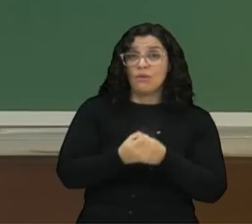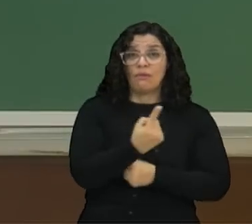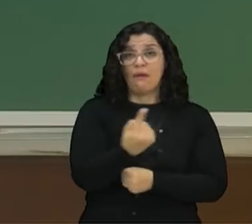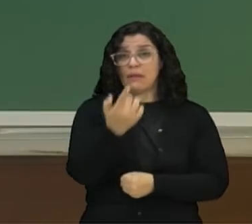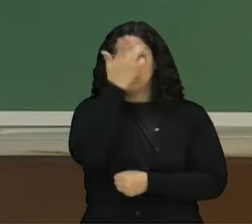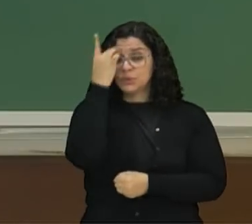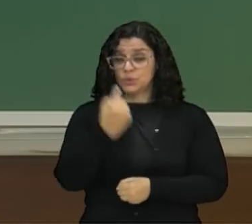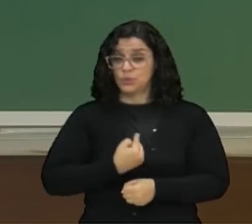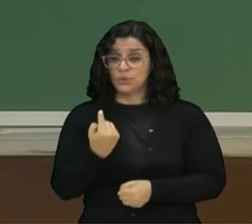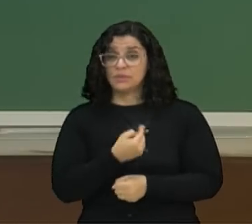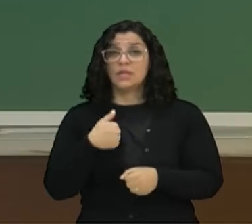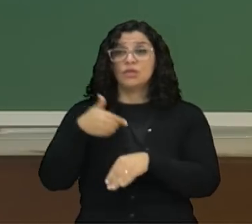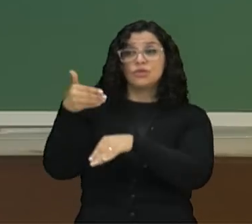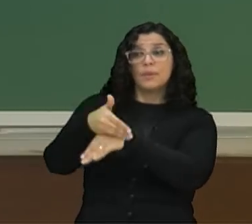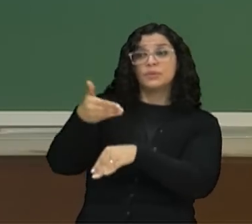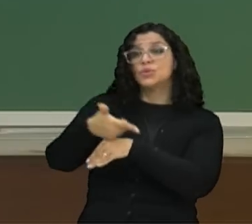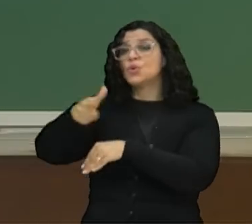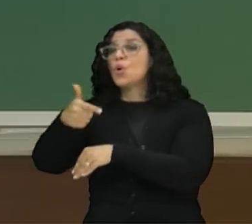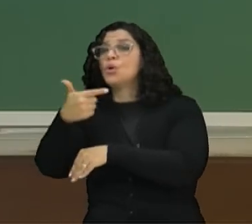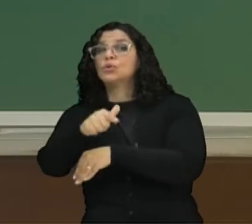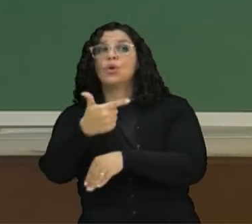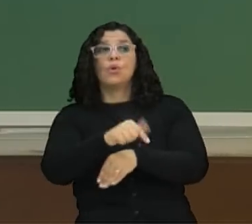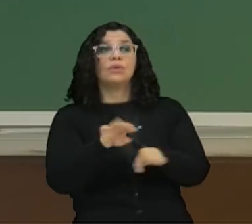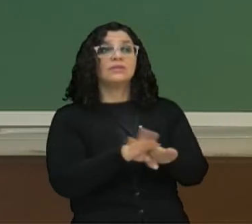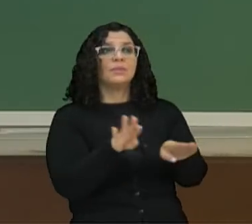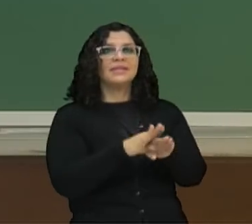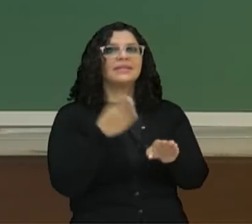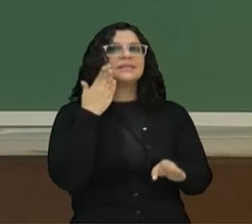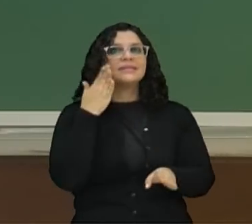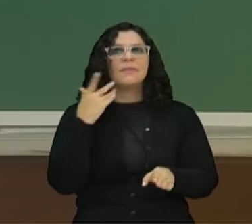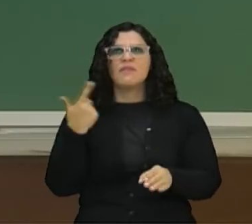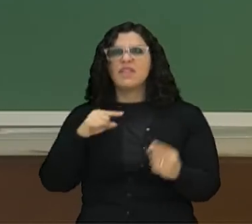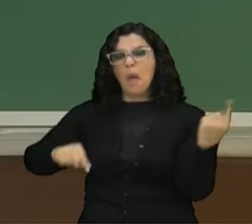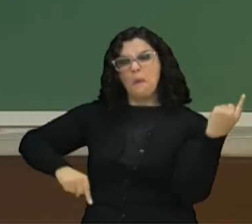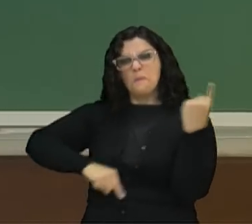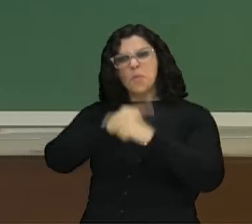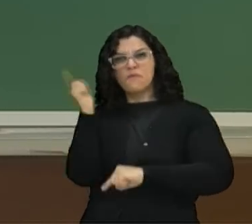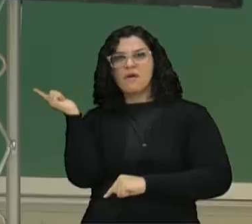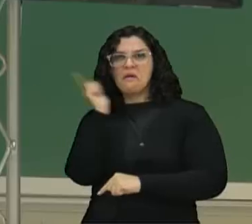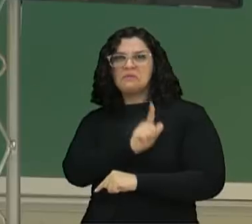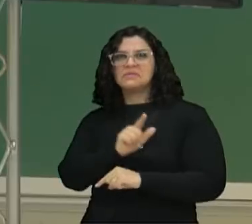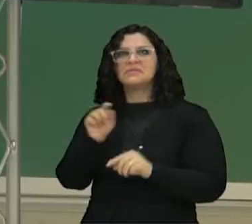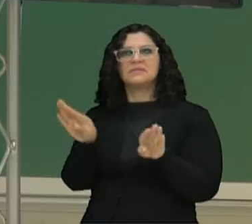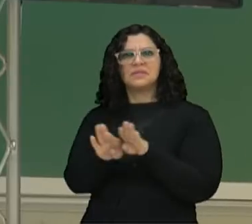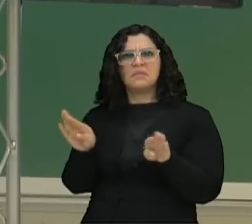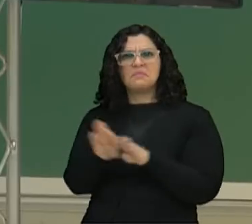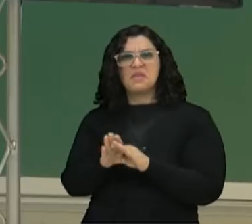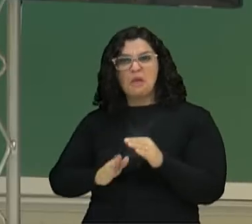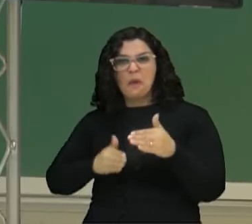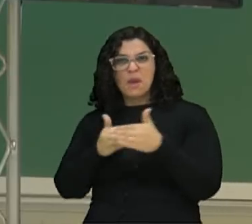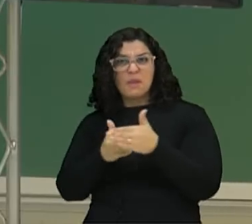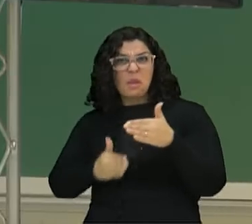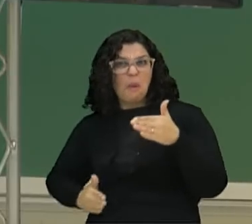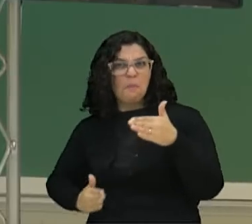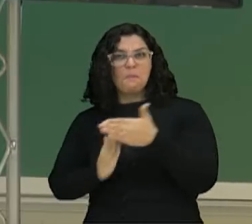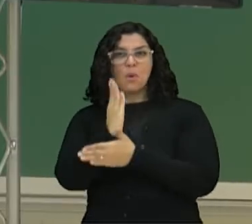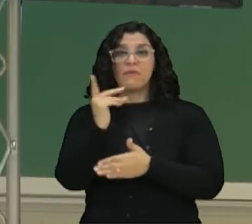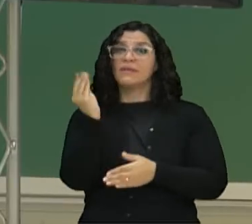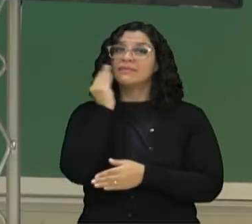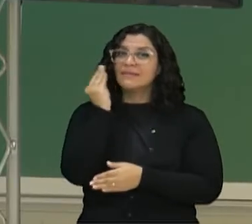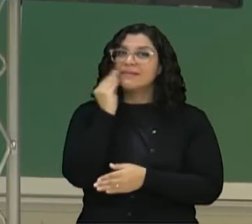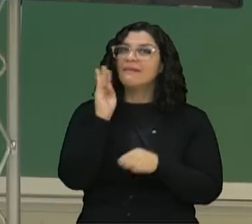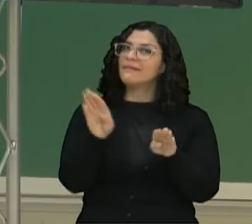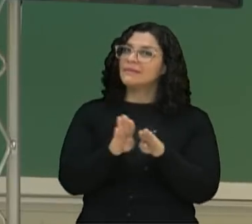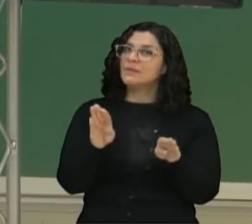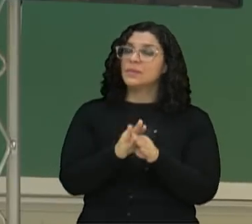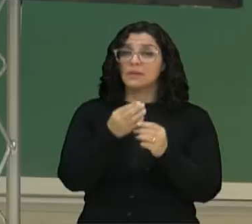individual, e ele já participou de outro, então ele tem o seu índice, ele tenta superar isso, então ele vai superar as suas limitações. Isso é muito bacana,